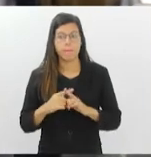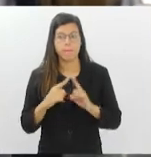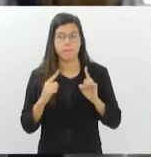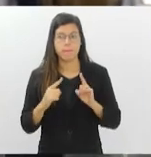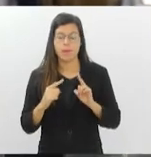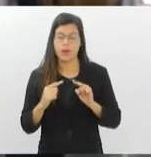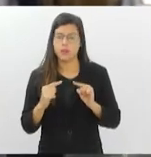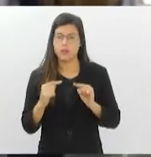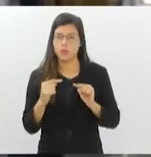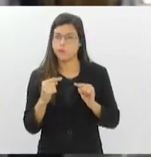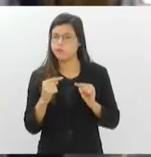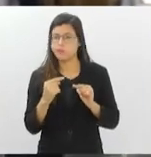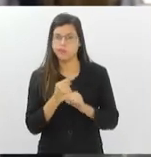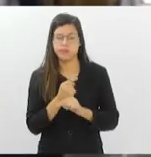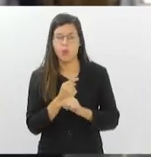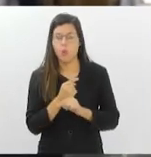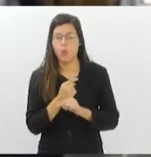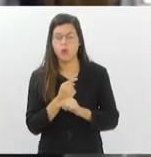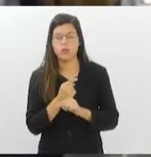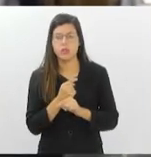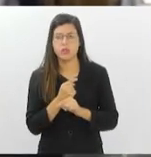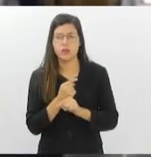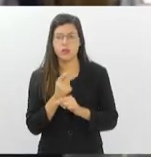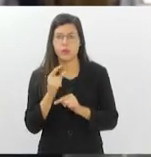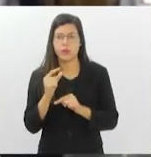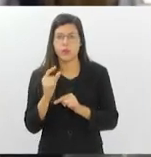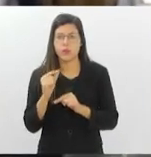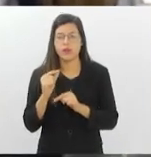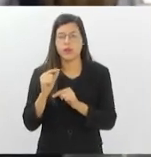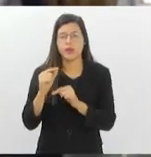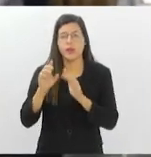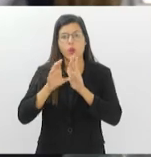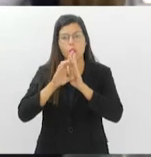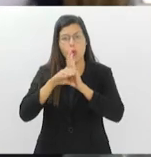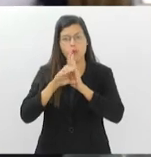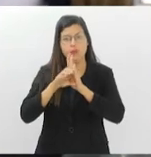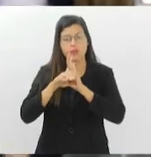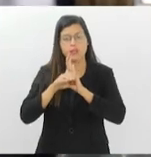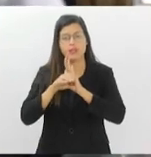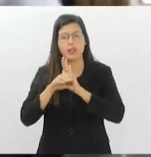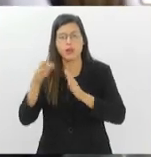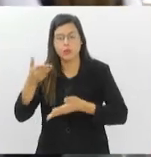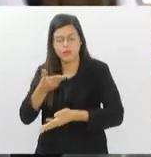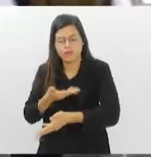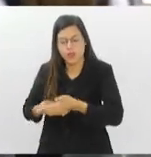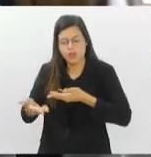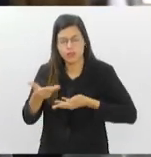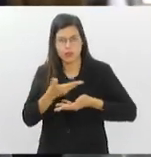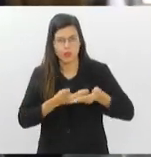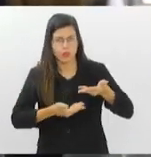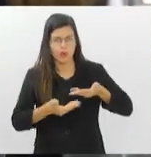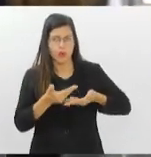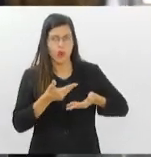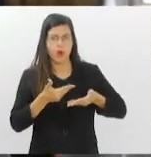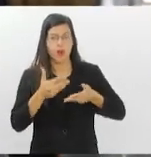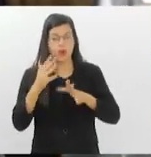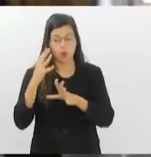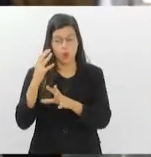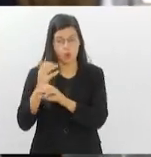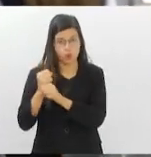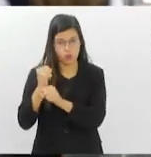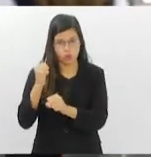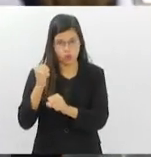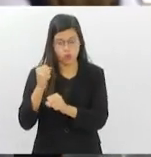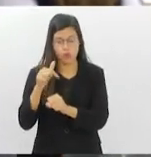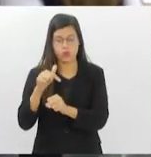começar o o a a o conceito do mutualismo que é o conceito que guarda o lucro eh